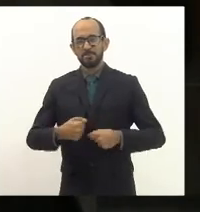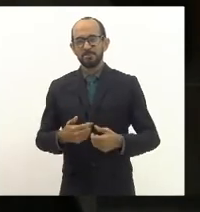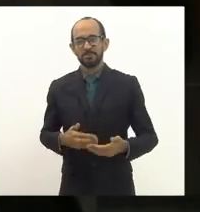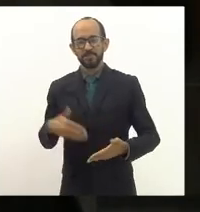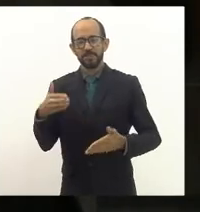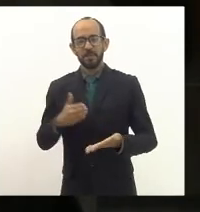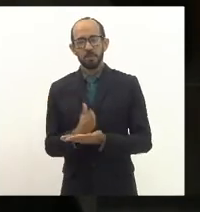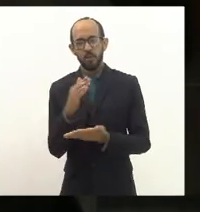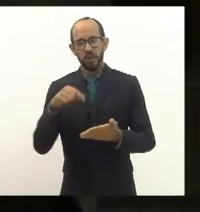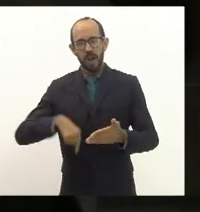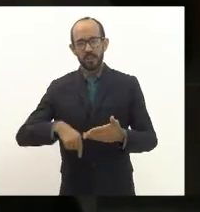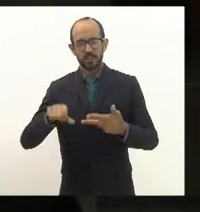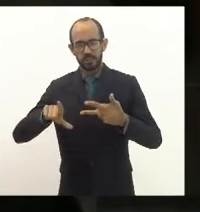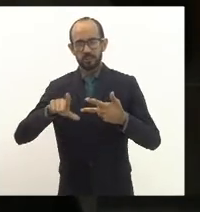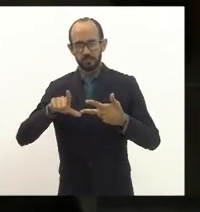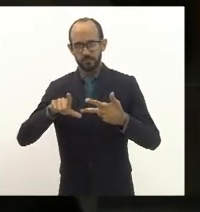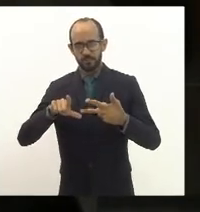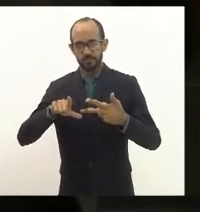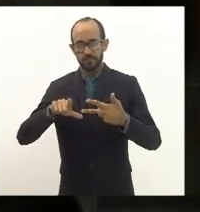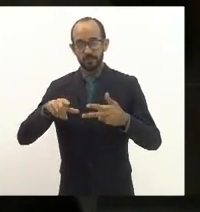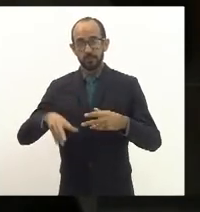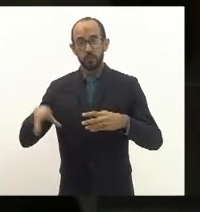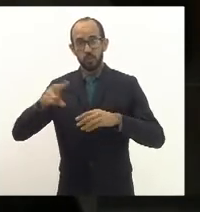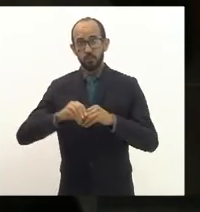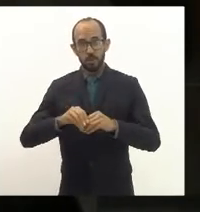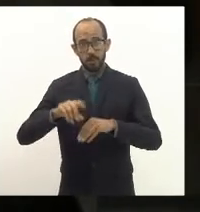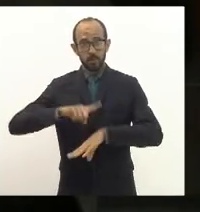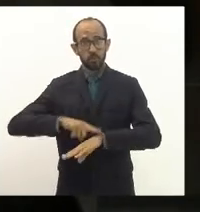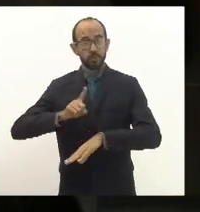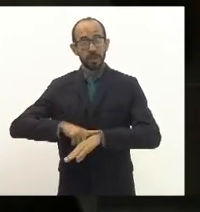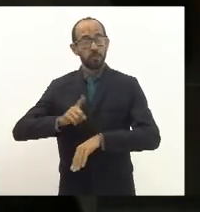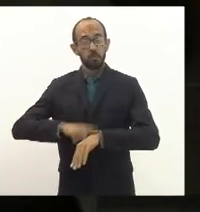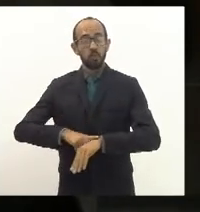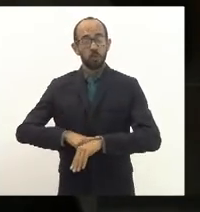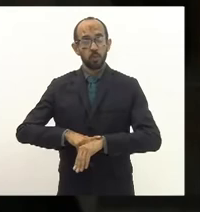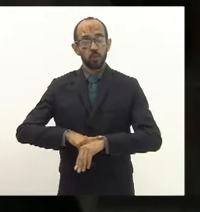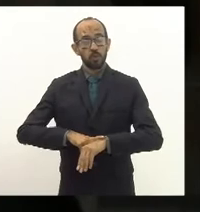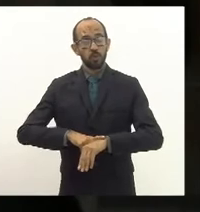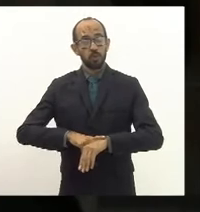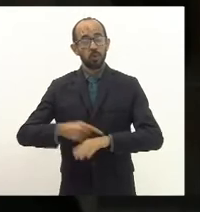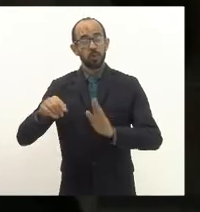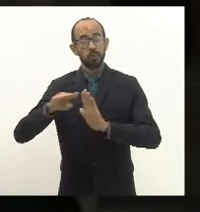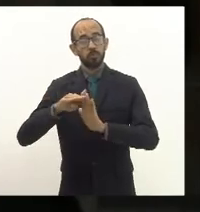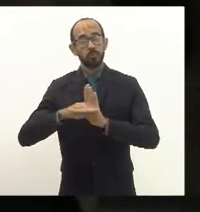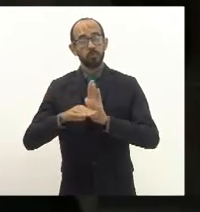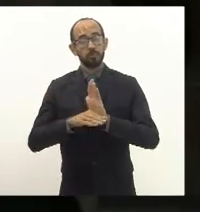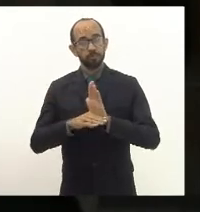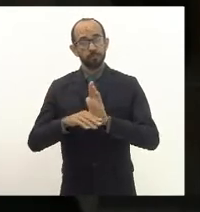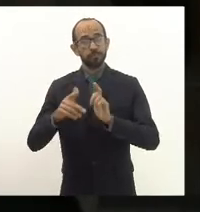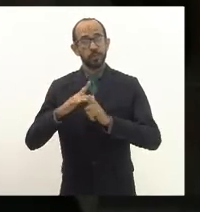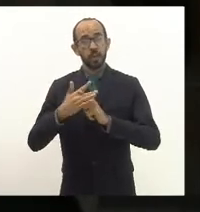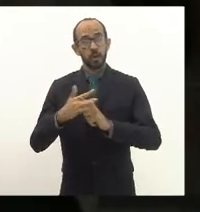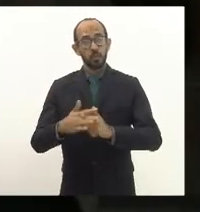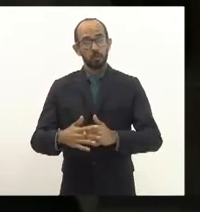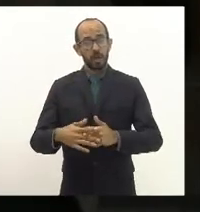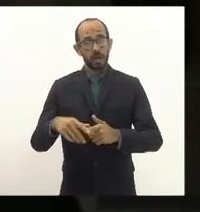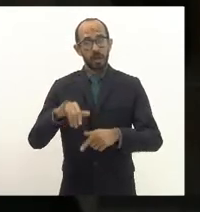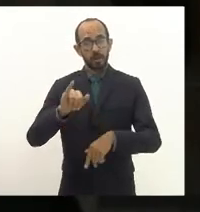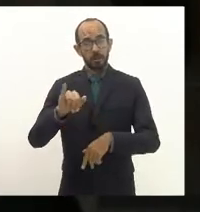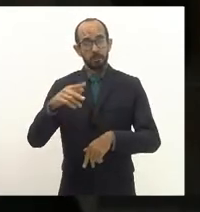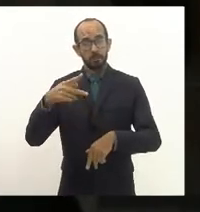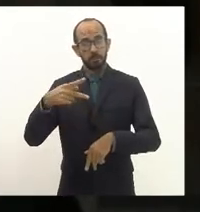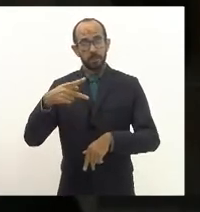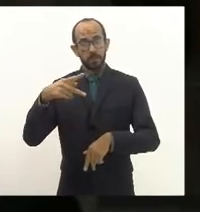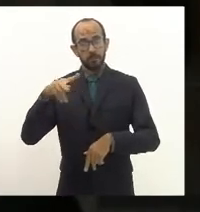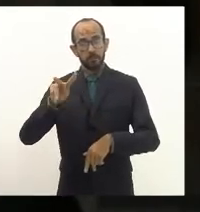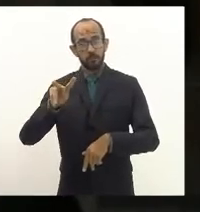no Parlamento a prorrogação do programa Recupera IPVA, isto é, do